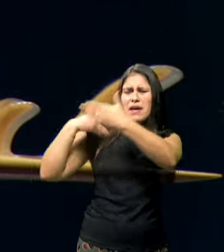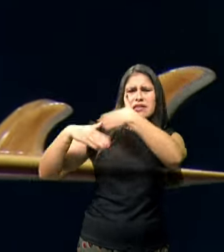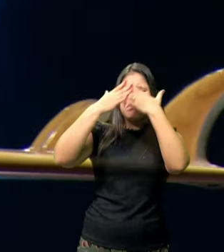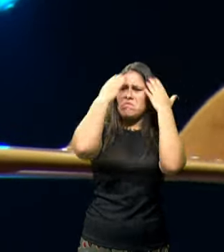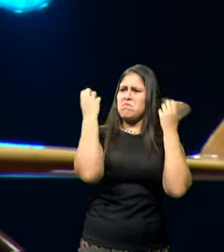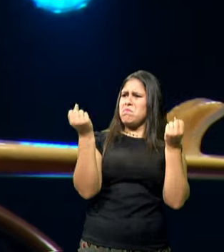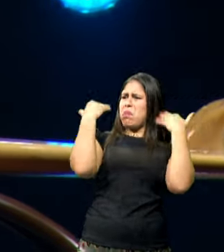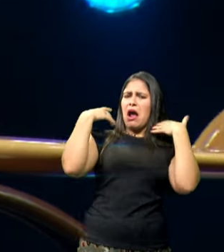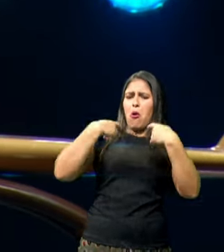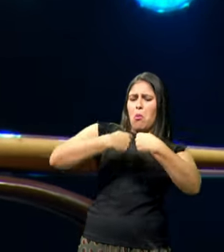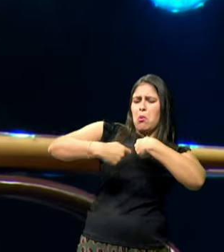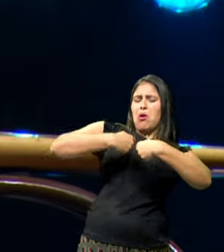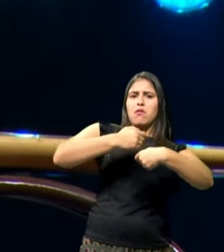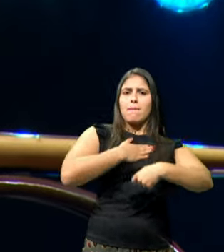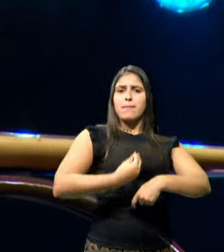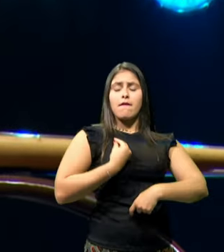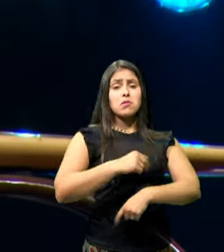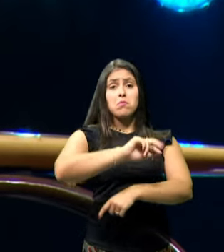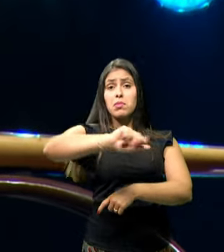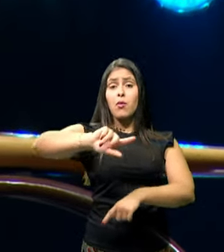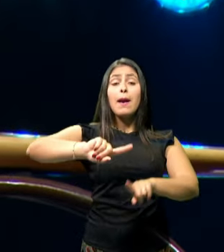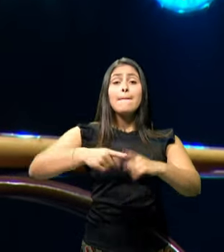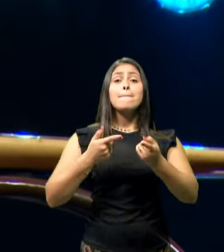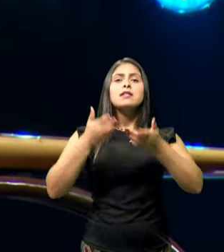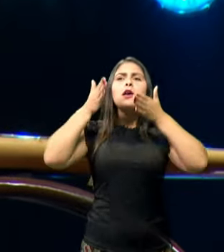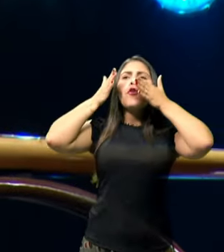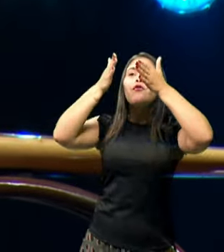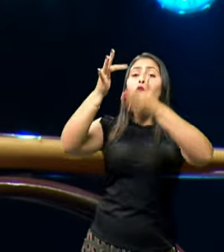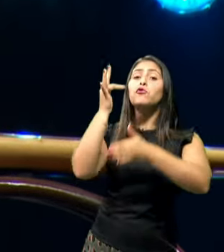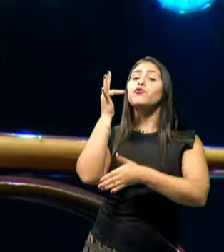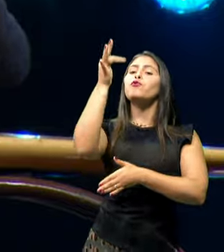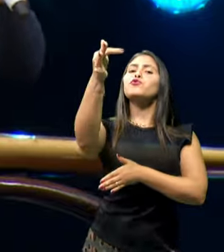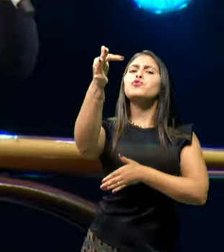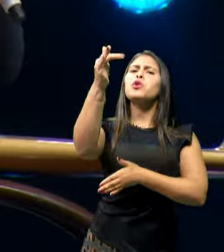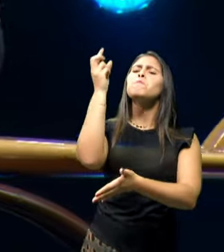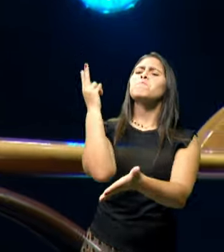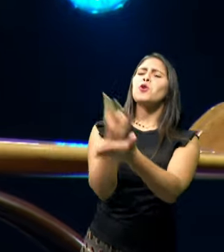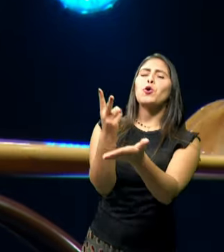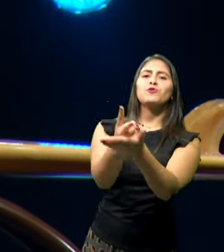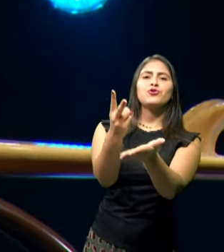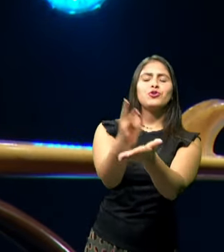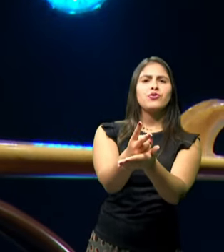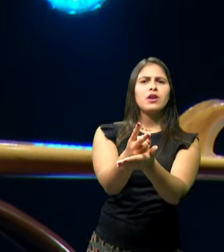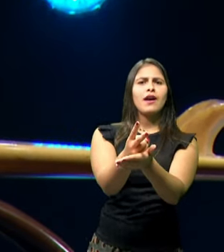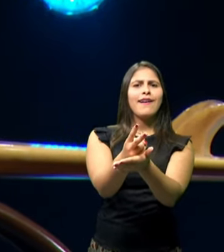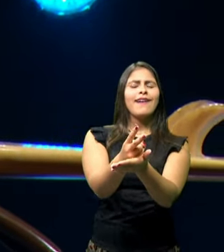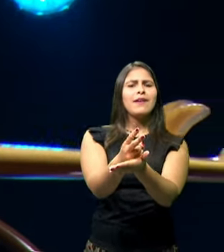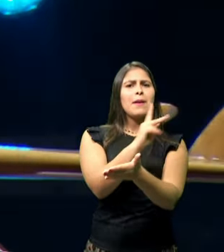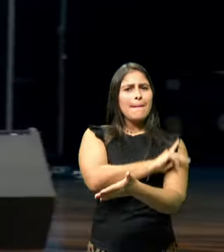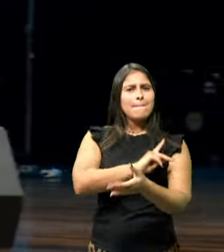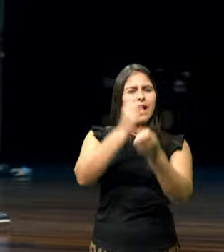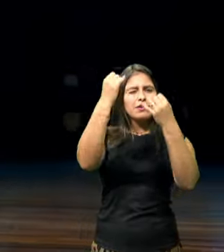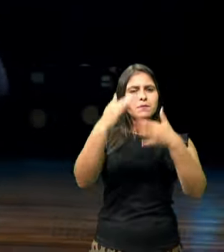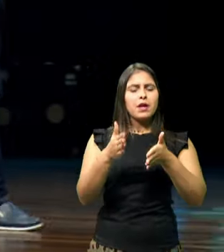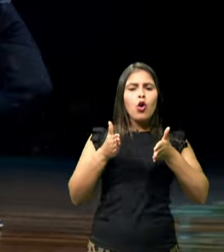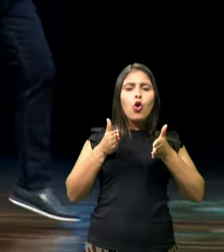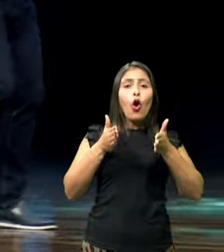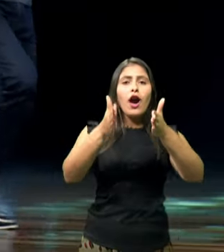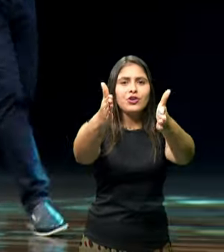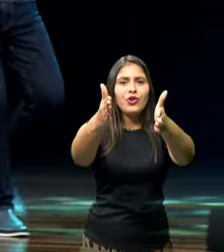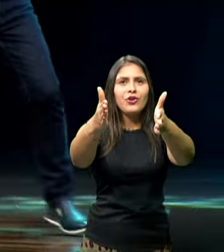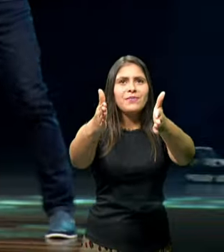não vai me dominar. E ele diz assim: e avançando para as que estão diante de mim. A ideia de Paulo é de um corredor. Todo corredor faz um